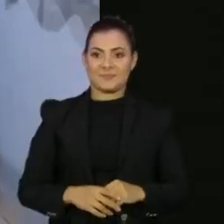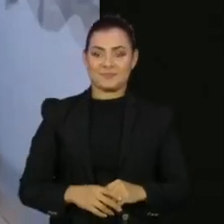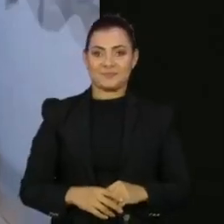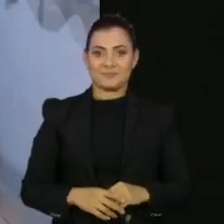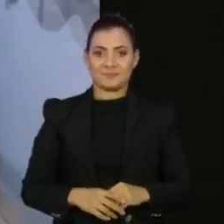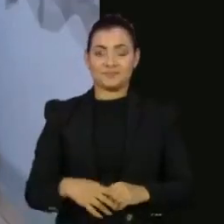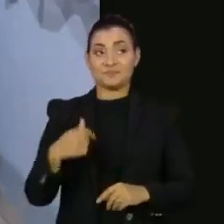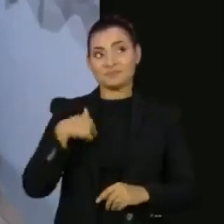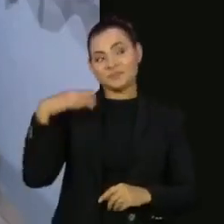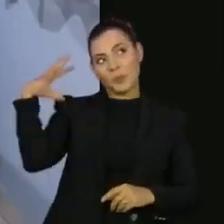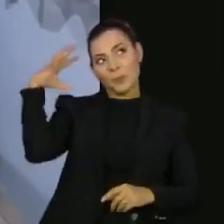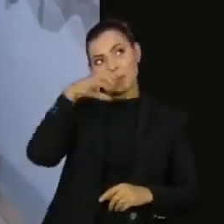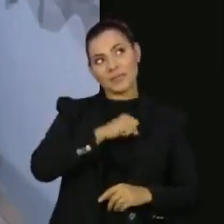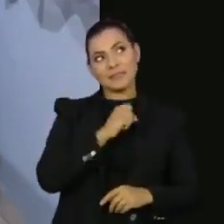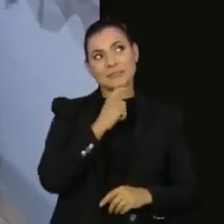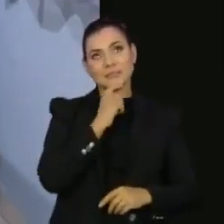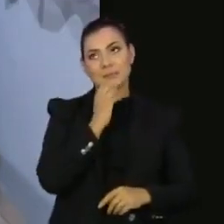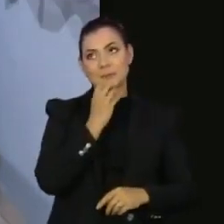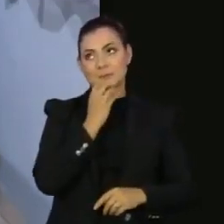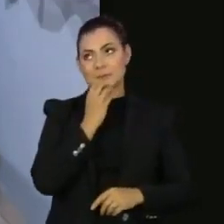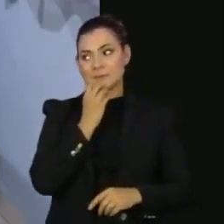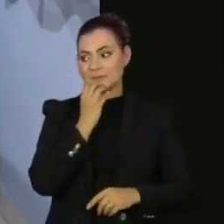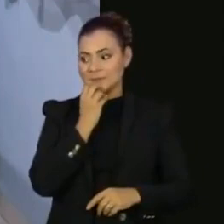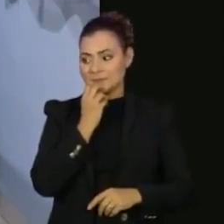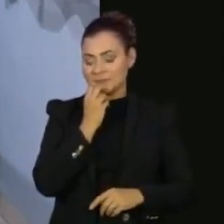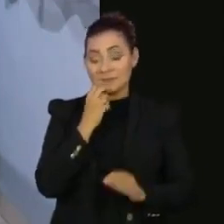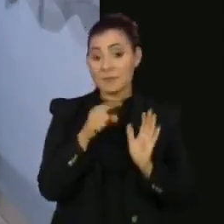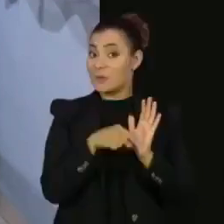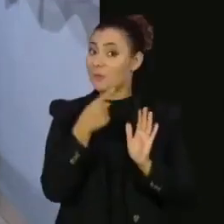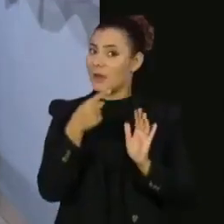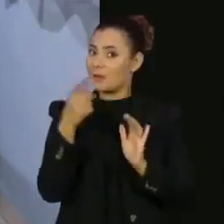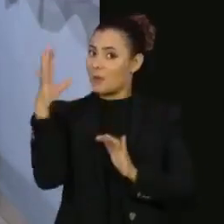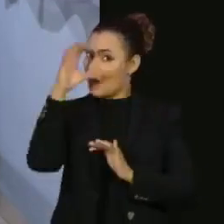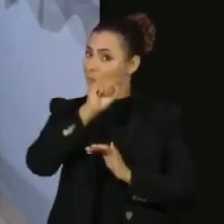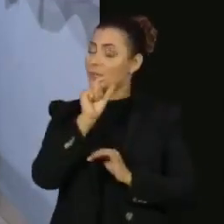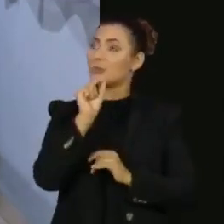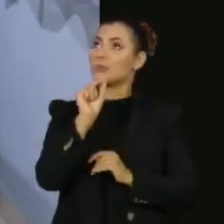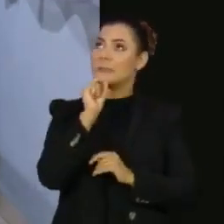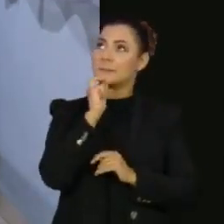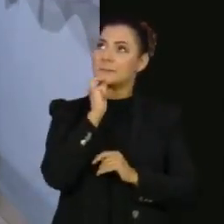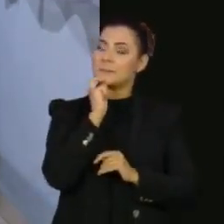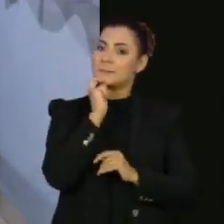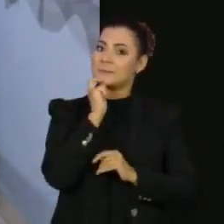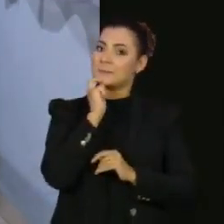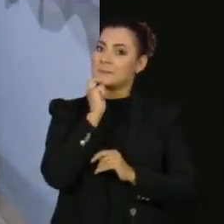Olha, eu aprendi... Primeira coisa que eu aprendi é que